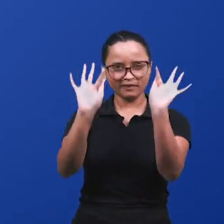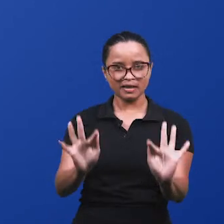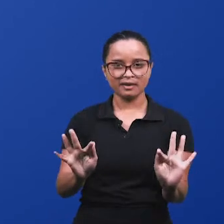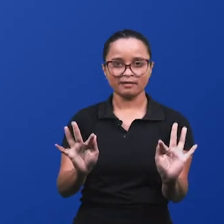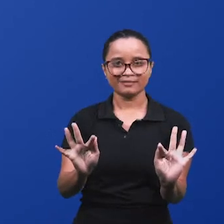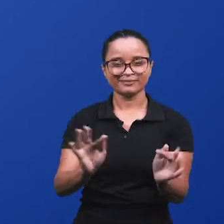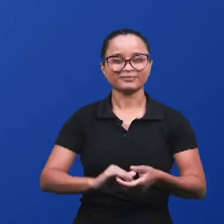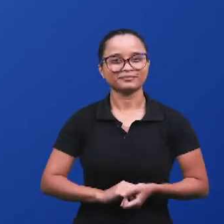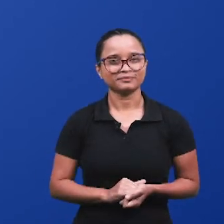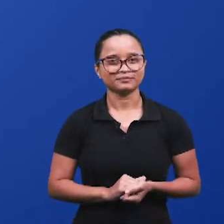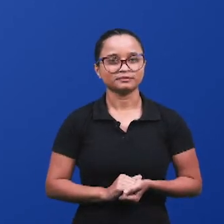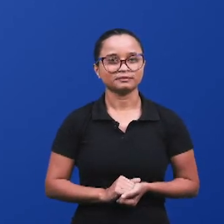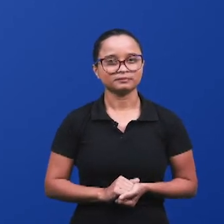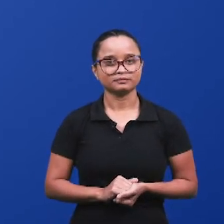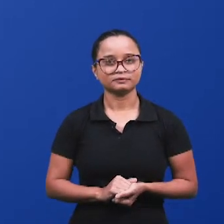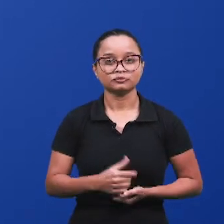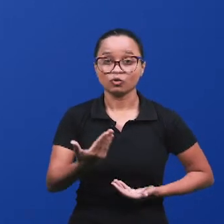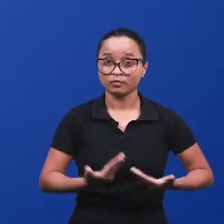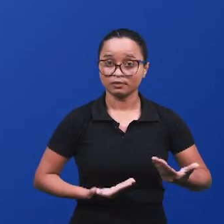bem-aventurados